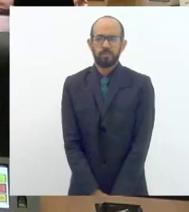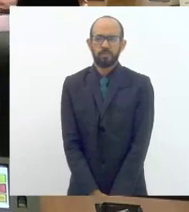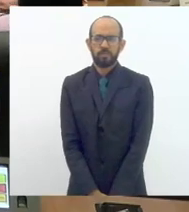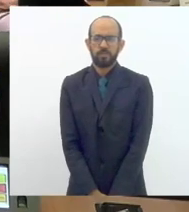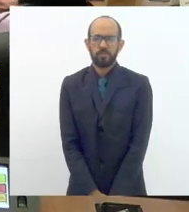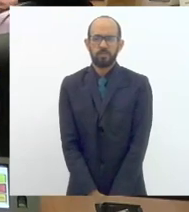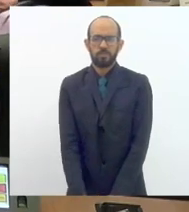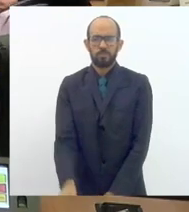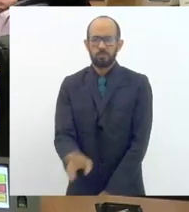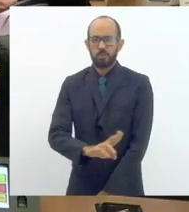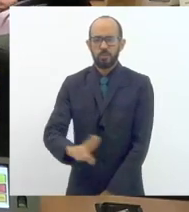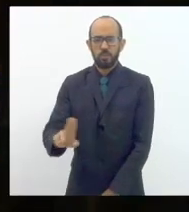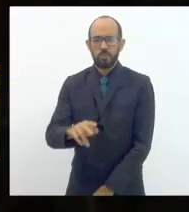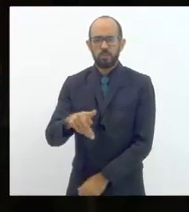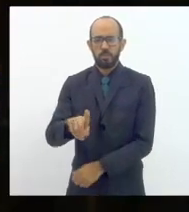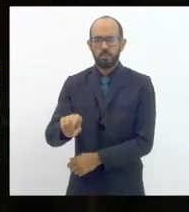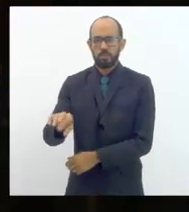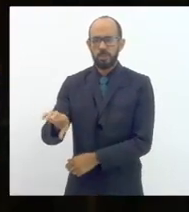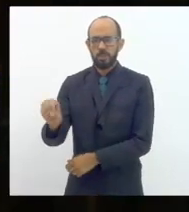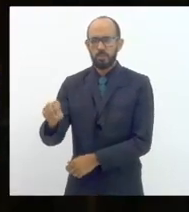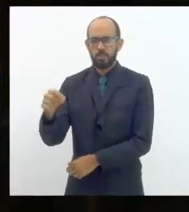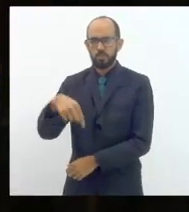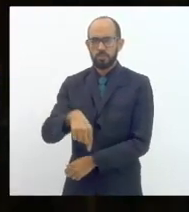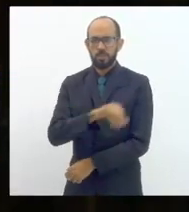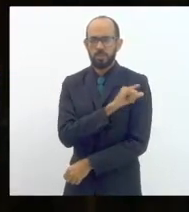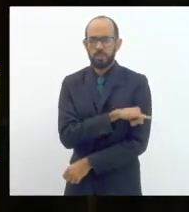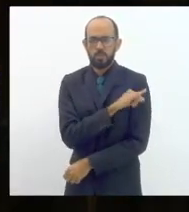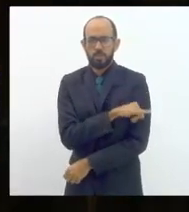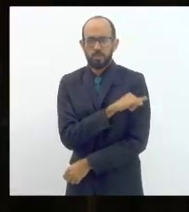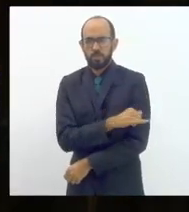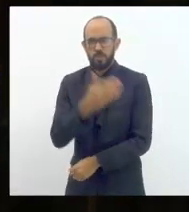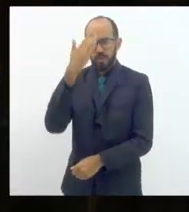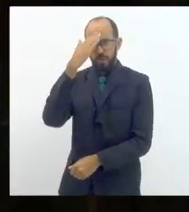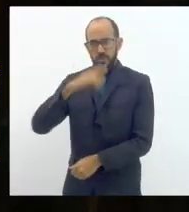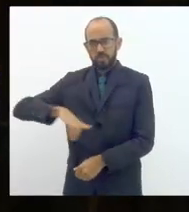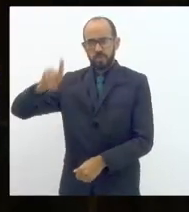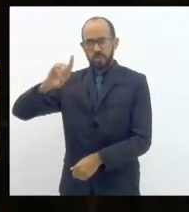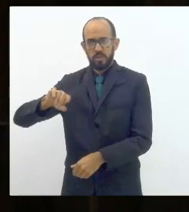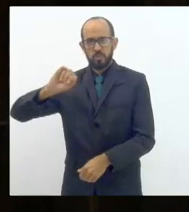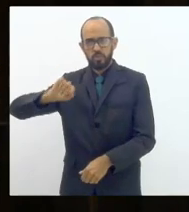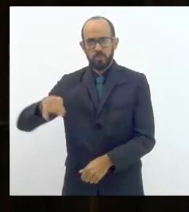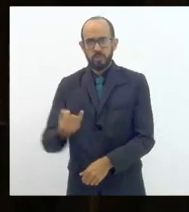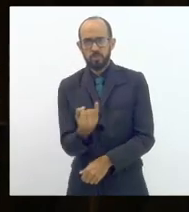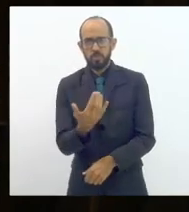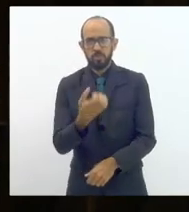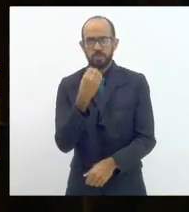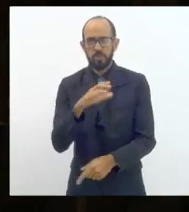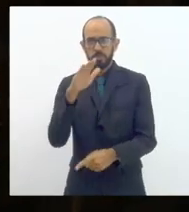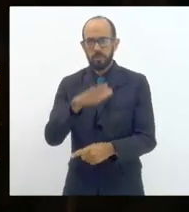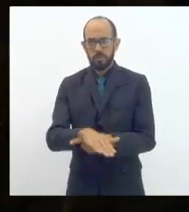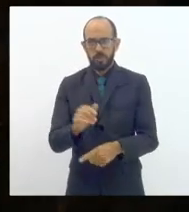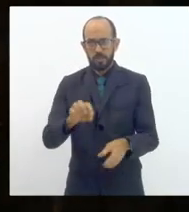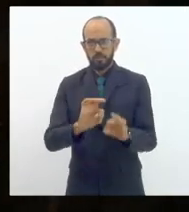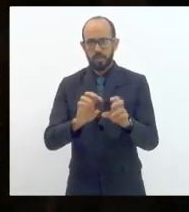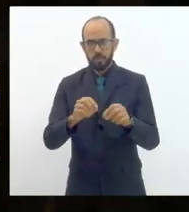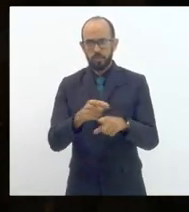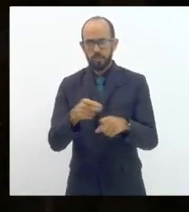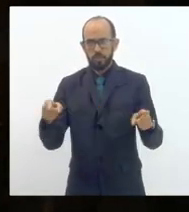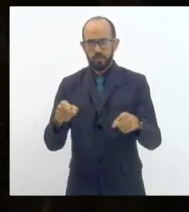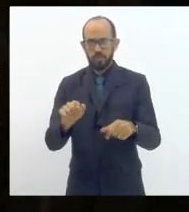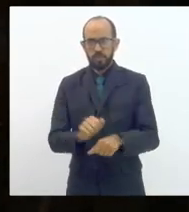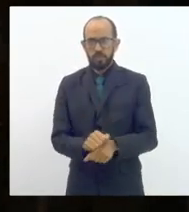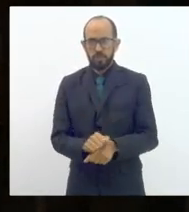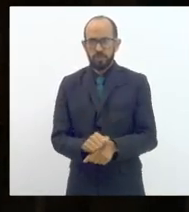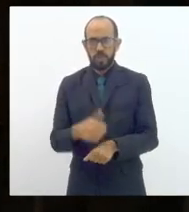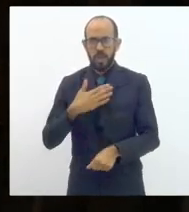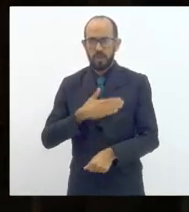Meu nome é Pedro Gabriel, sou do Rio de Janeiro. Agradeço a Deus por essa ocasião. Desejo uma boa tarde a todos. Agradeço também